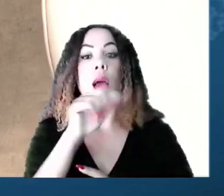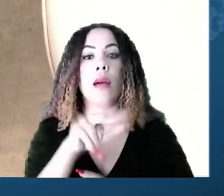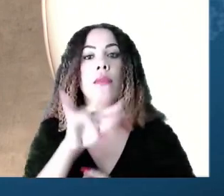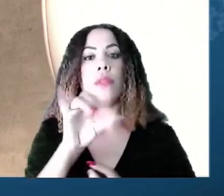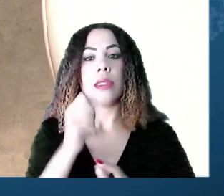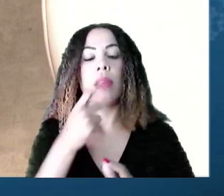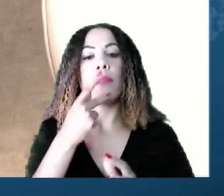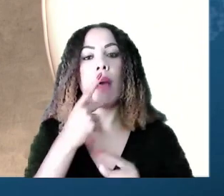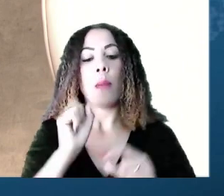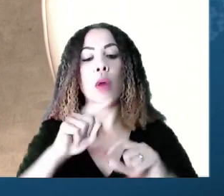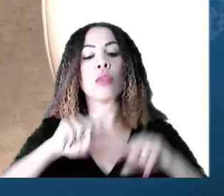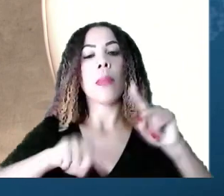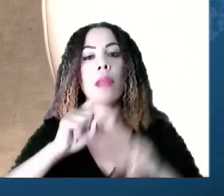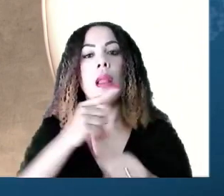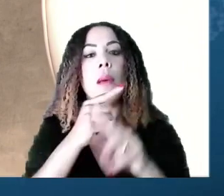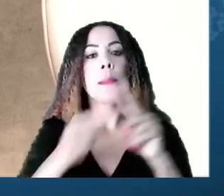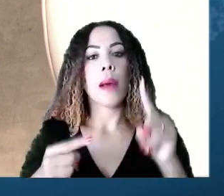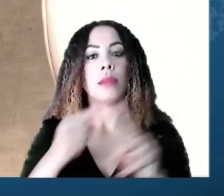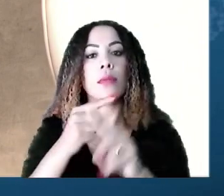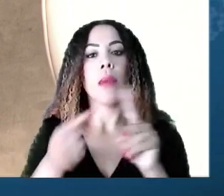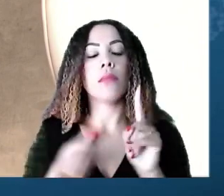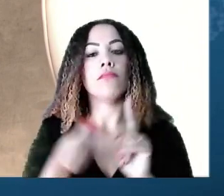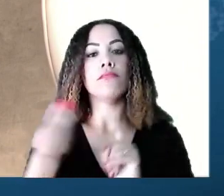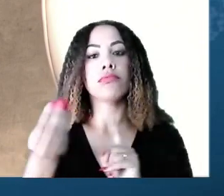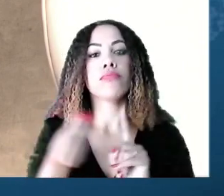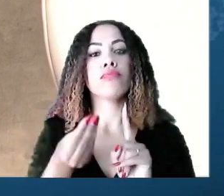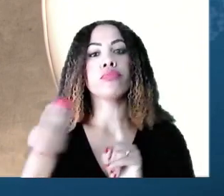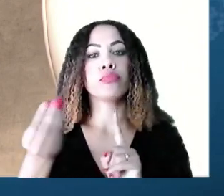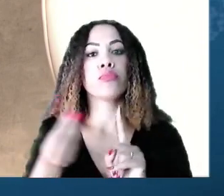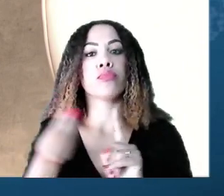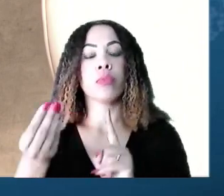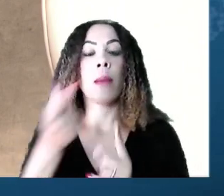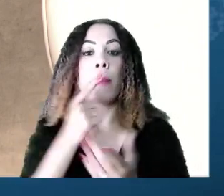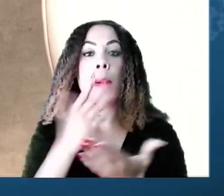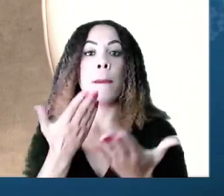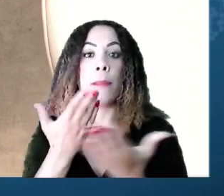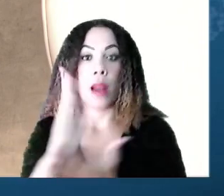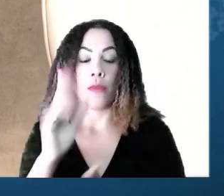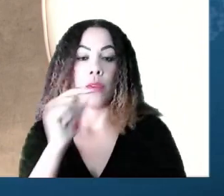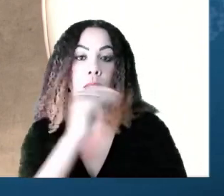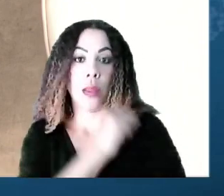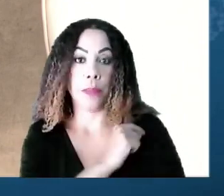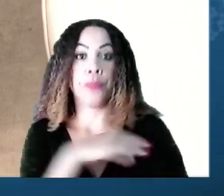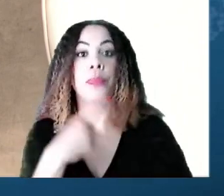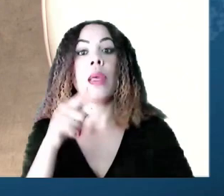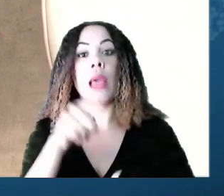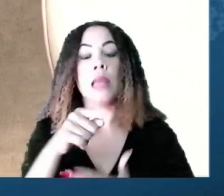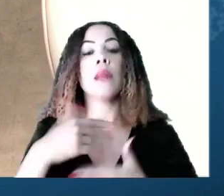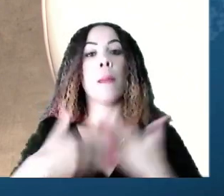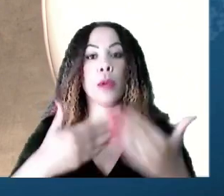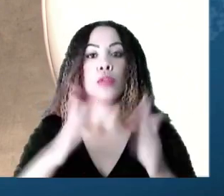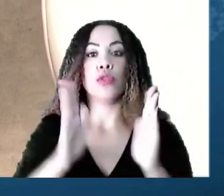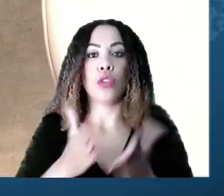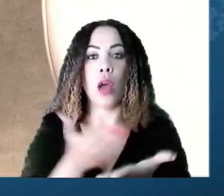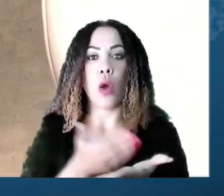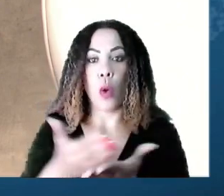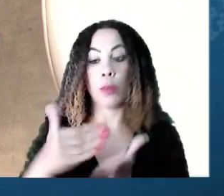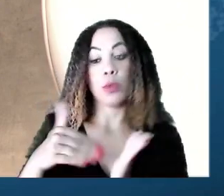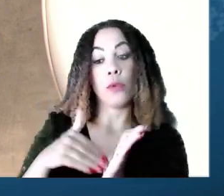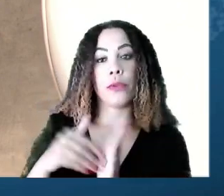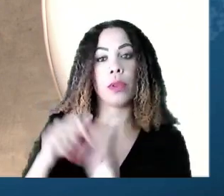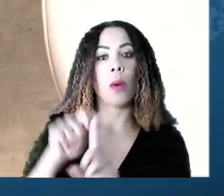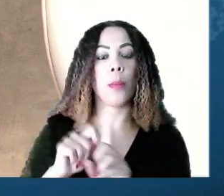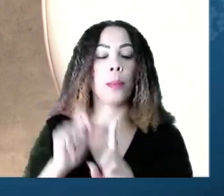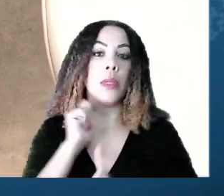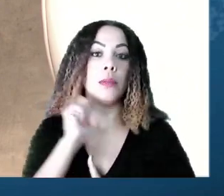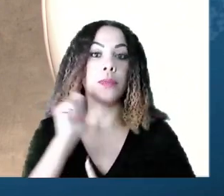avaliação da aprovação da vacina em etapas. Então, esse processo foi iniciado agora no final de abril, então a gente já começou esse